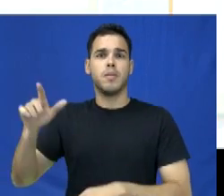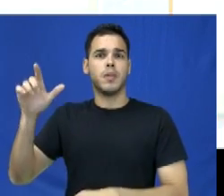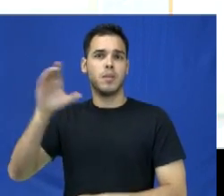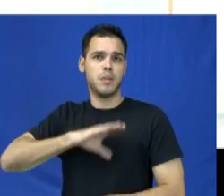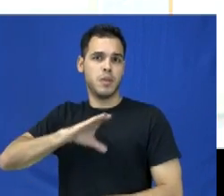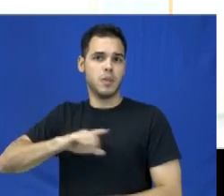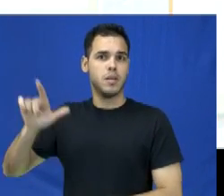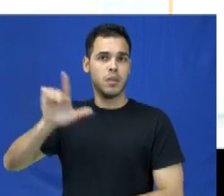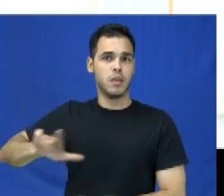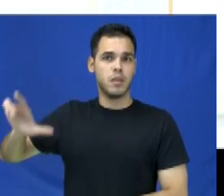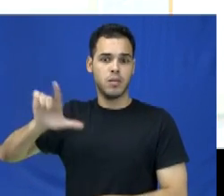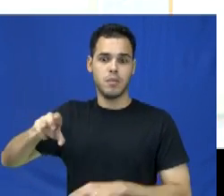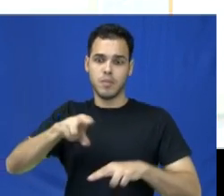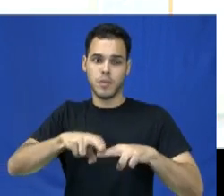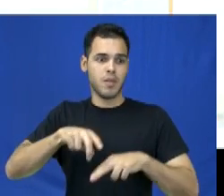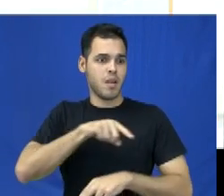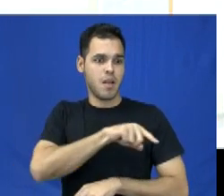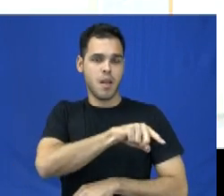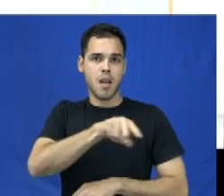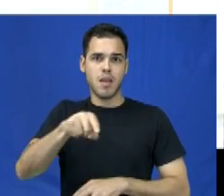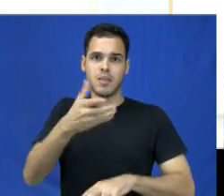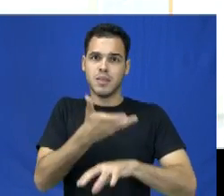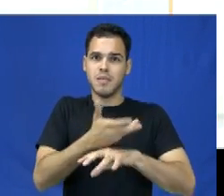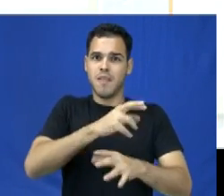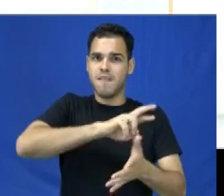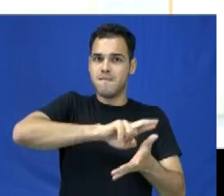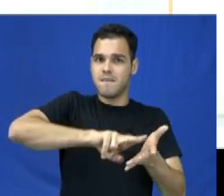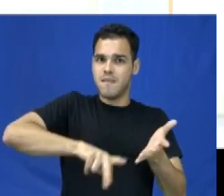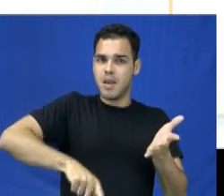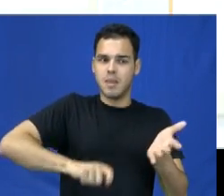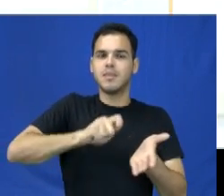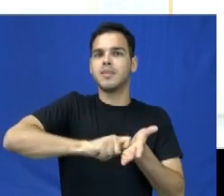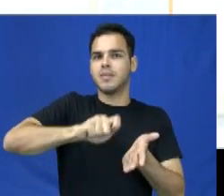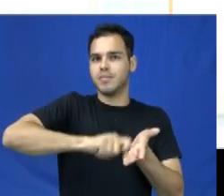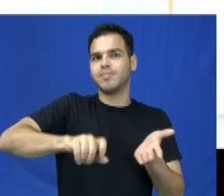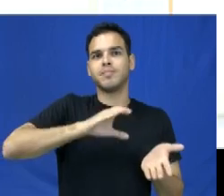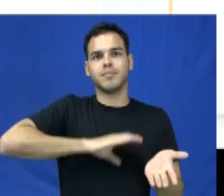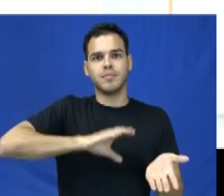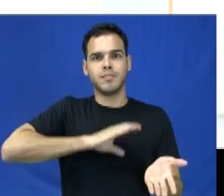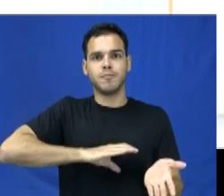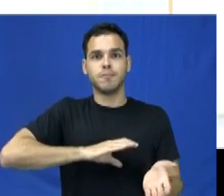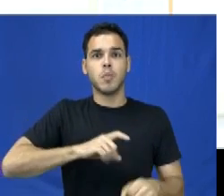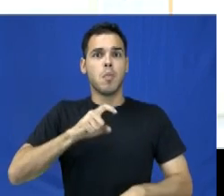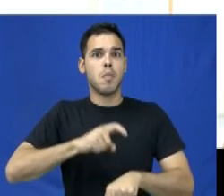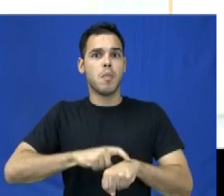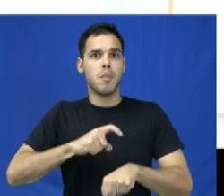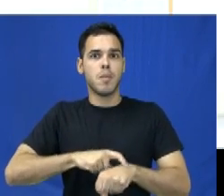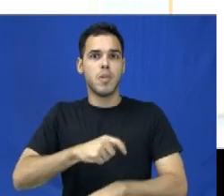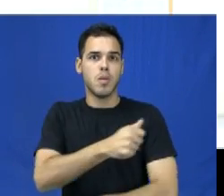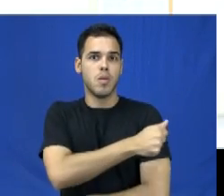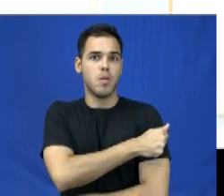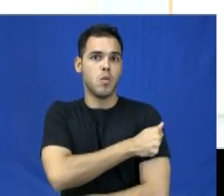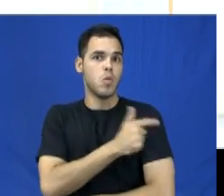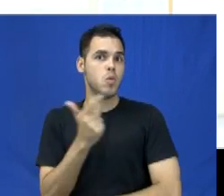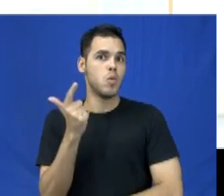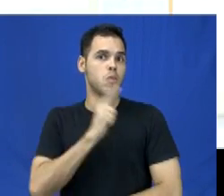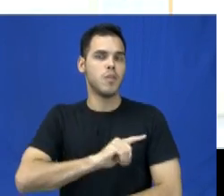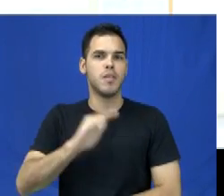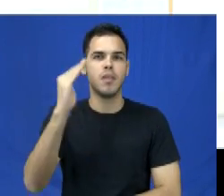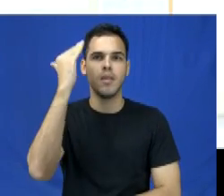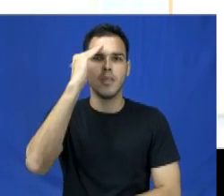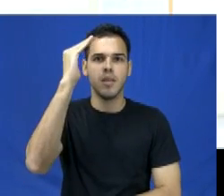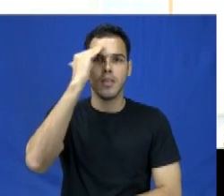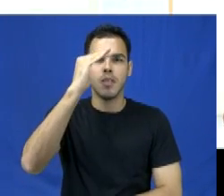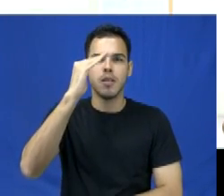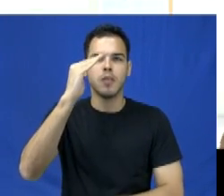essas disciplinas, escrita é a língua portuguesa. Então, a partir do momento que o aluno consegue código dessa língua portuguesa, ele